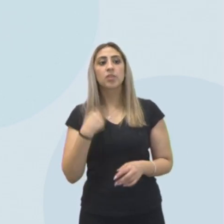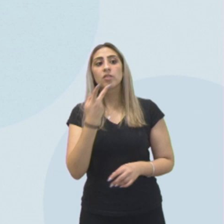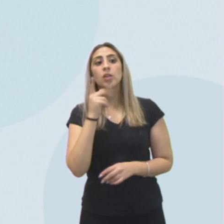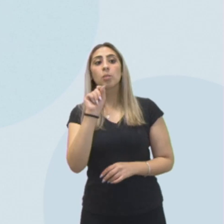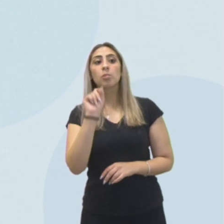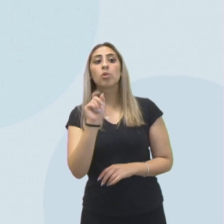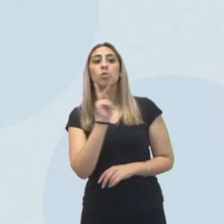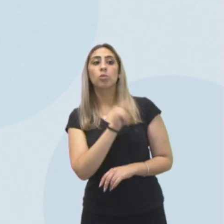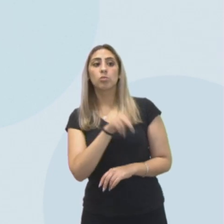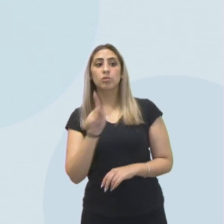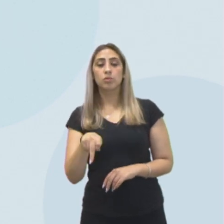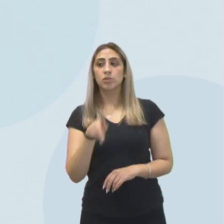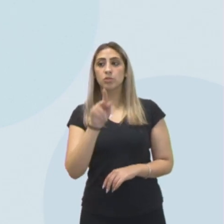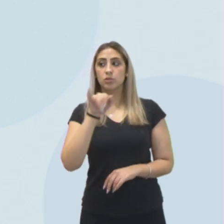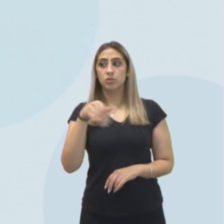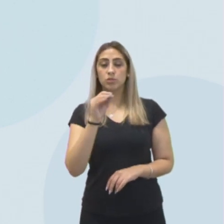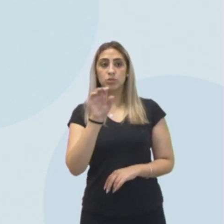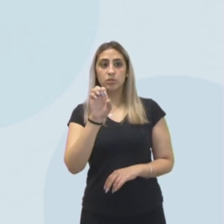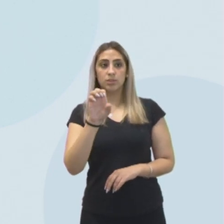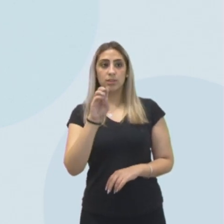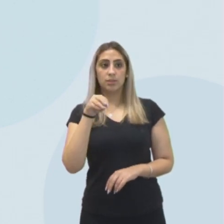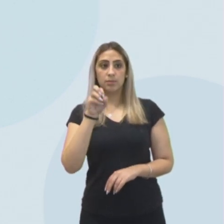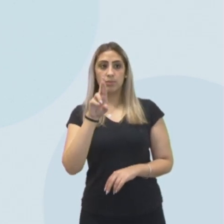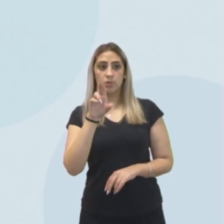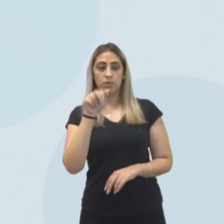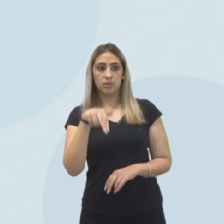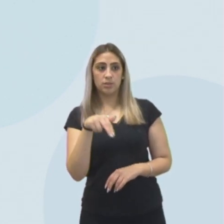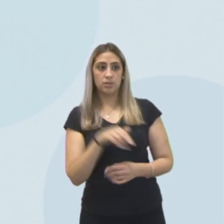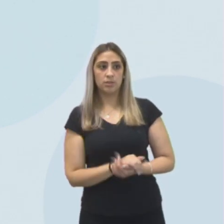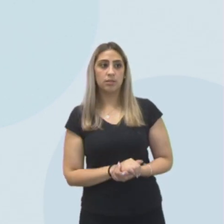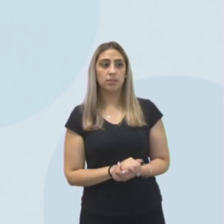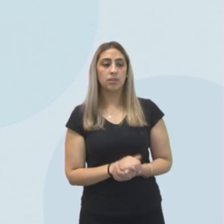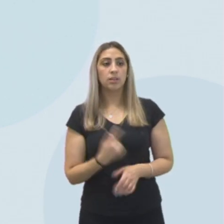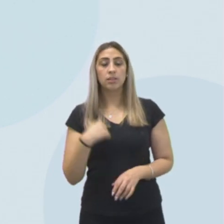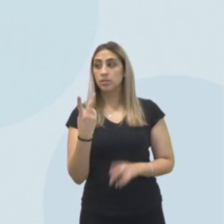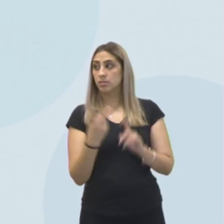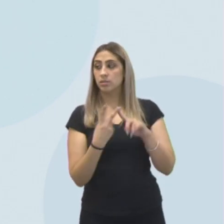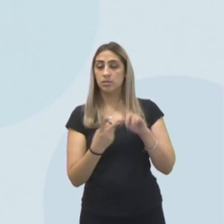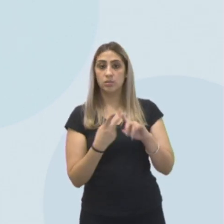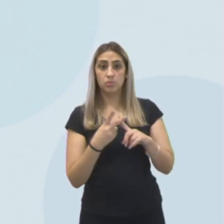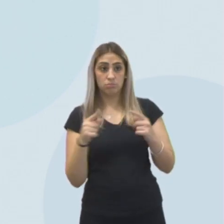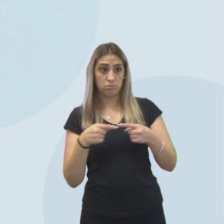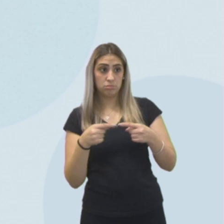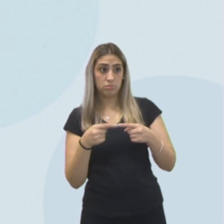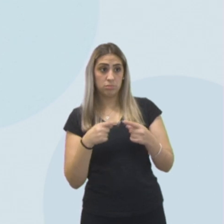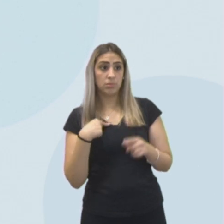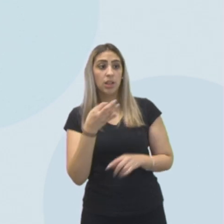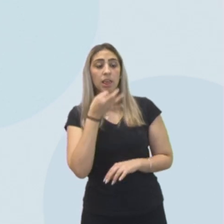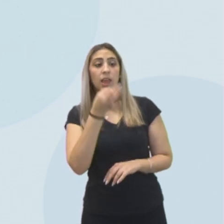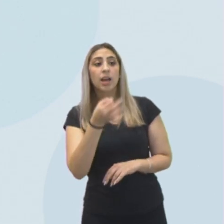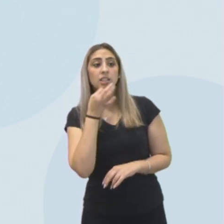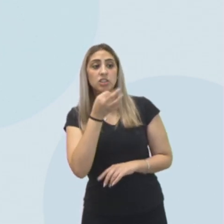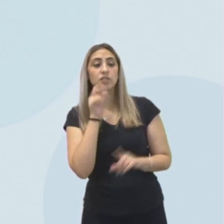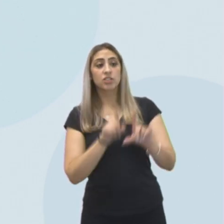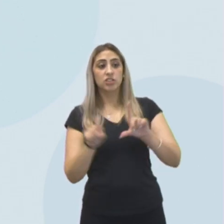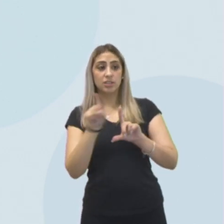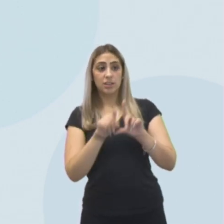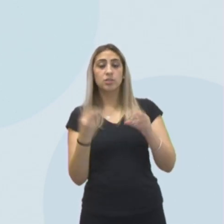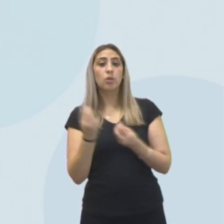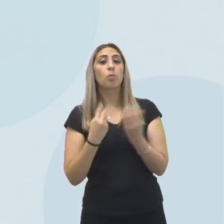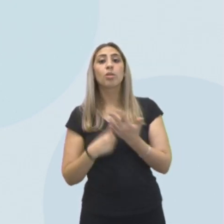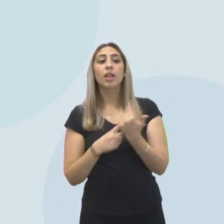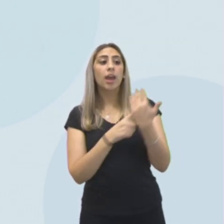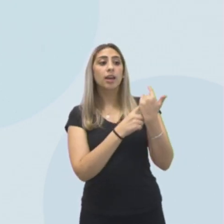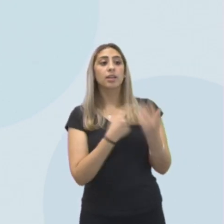Moran sobre o vídeo em sala de aula. Segundo ponto, são as narrativas digitais como técnicas